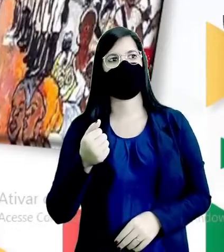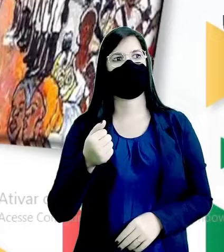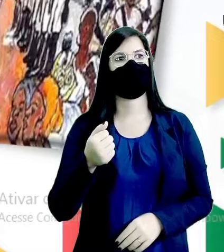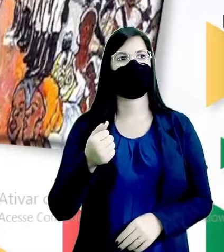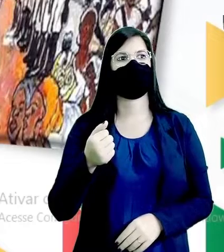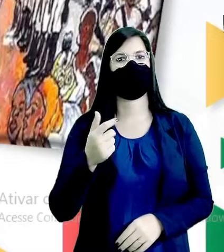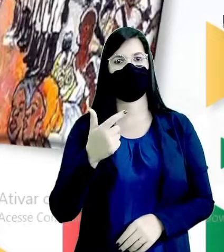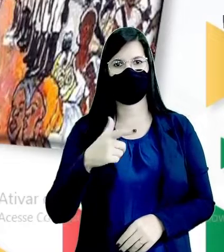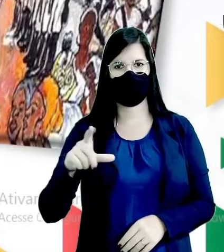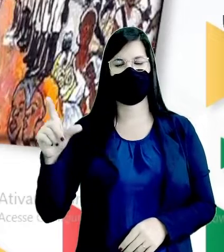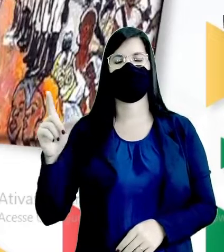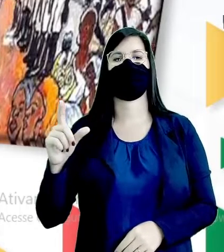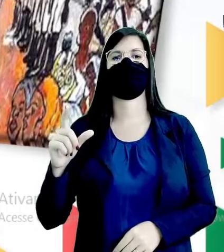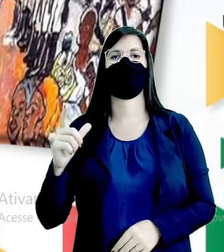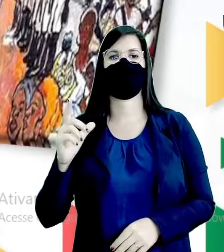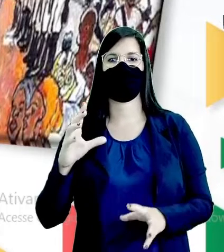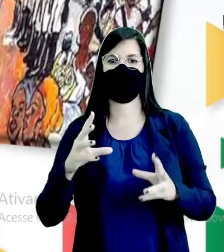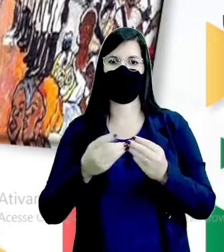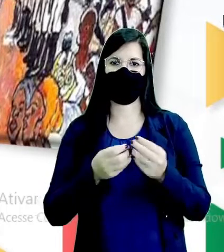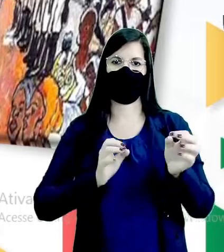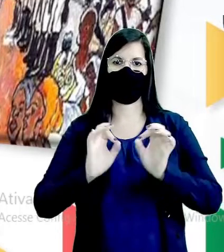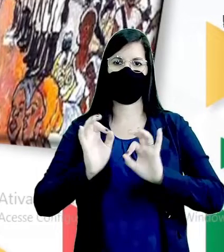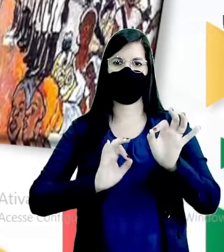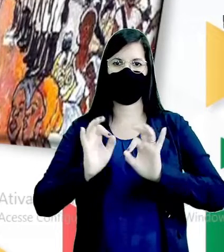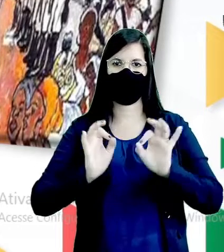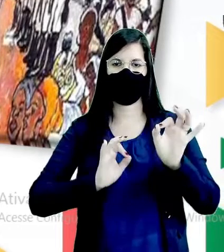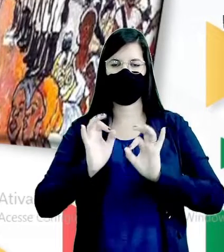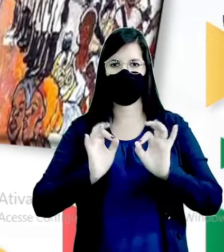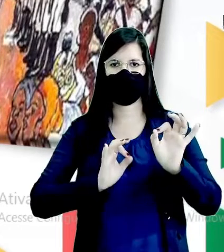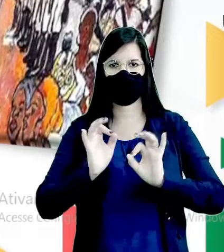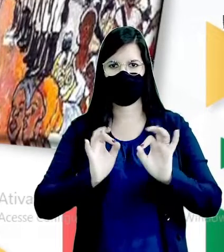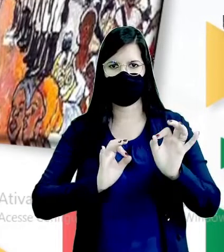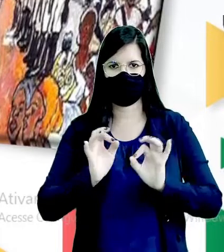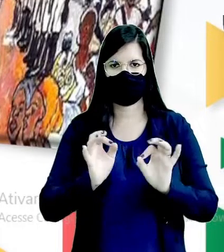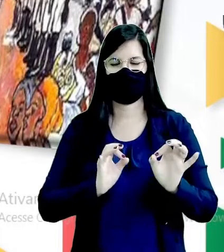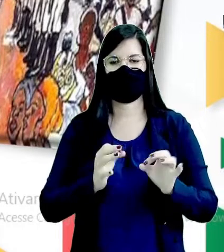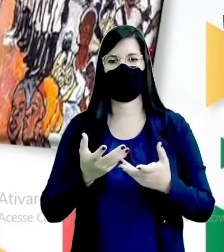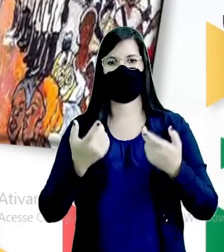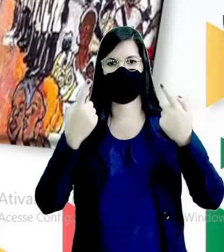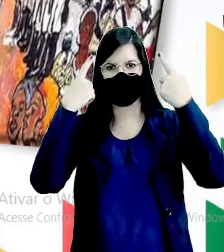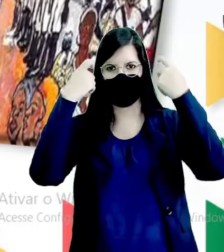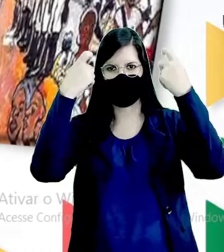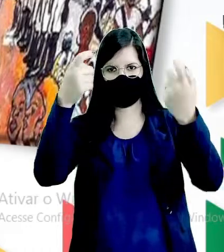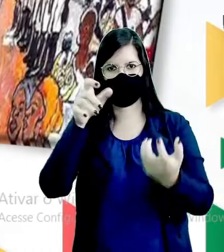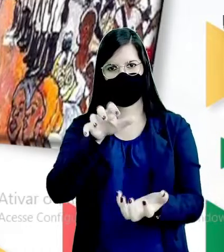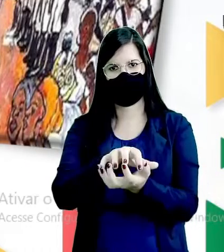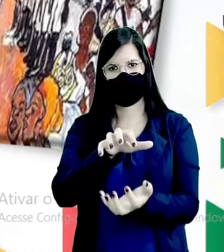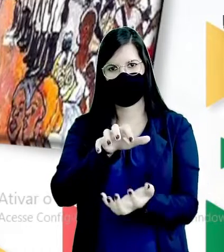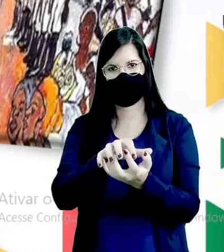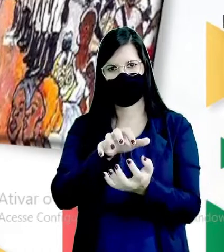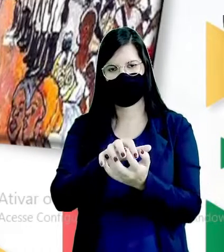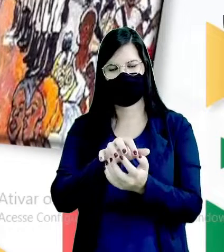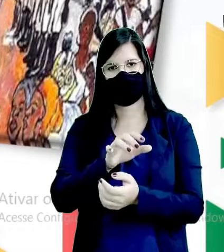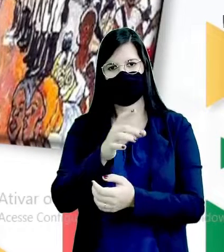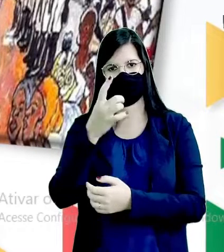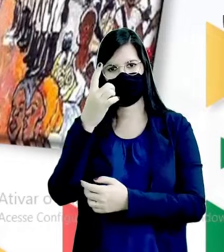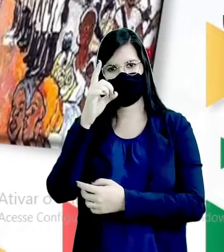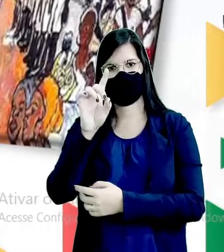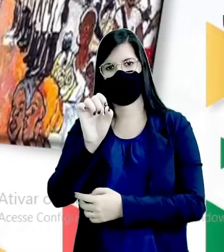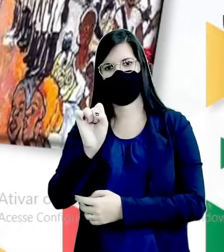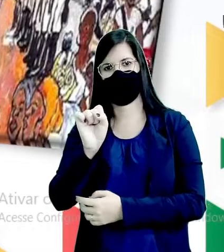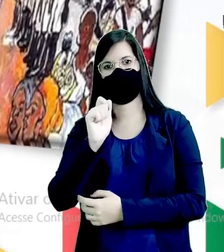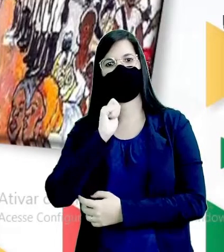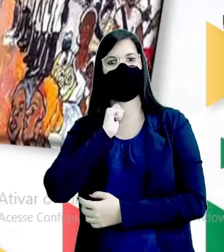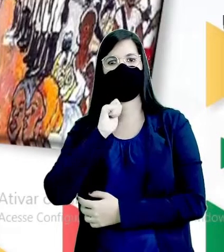Martins e outros mais, todos eles preparavam, né, estavam preparando a Revolução Pernambucana para o dia 8 de abril de